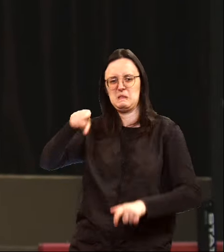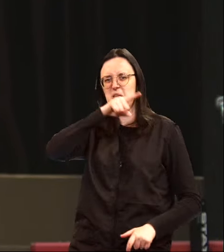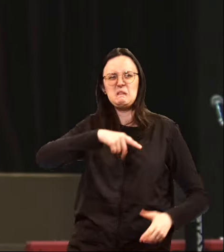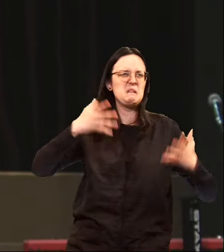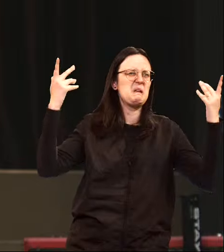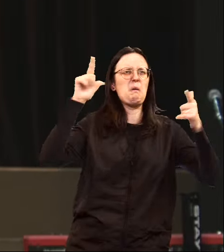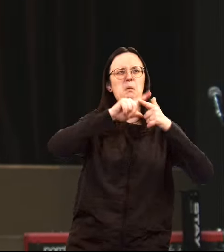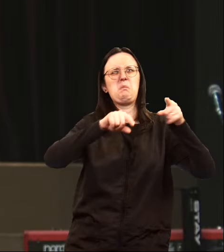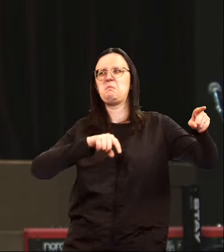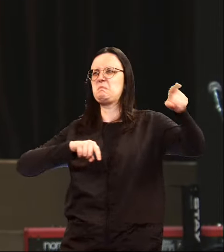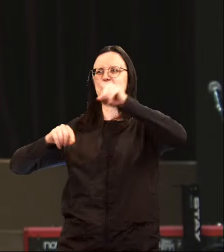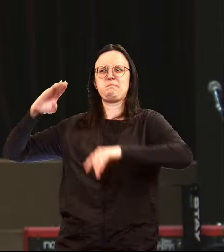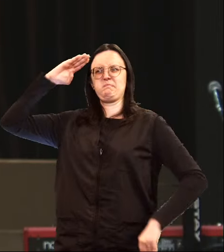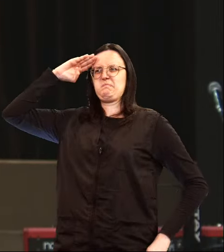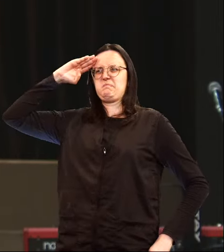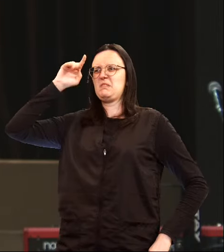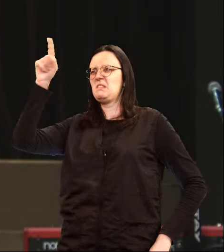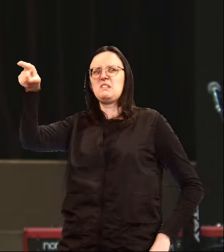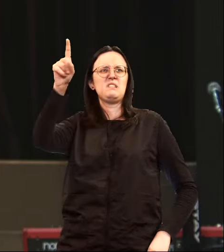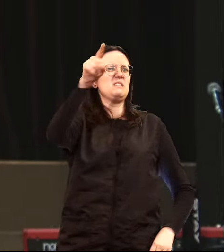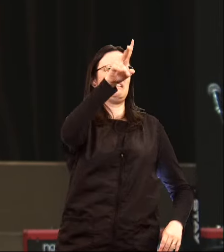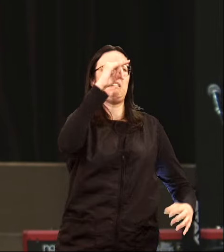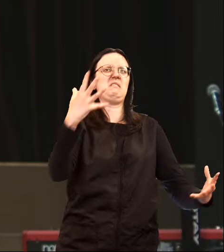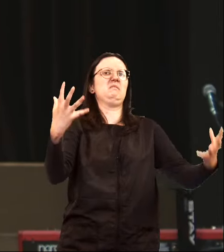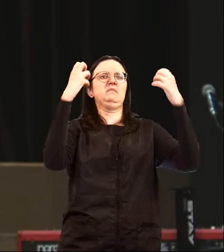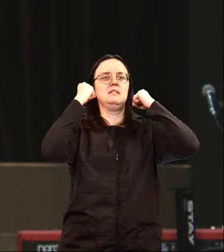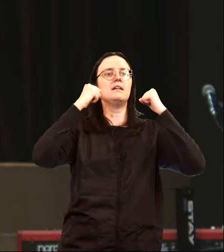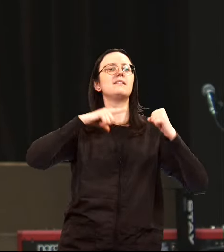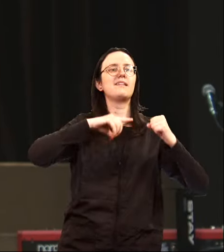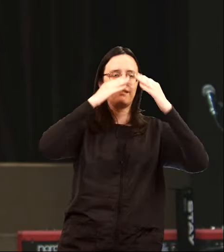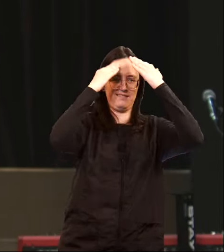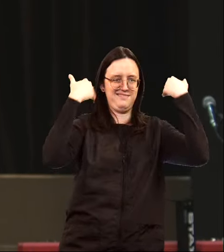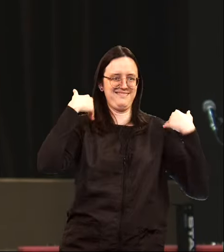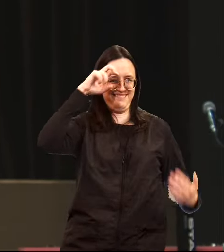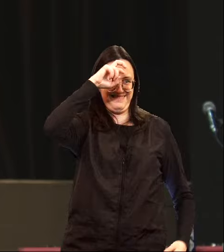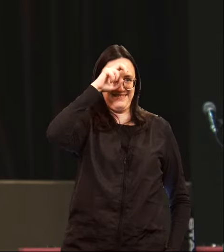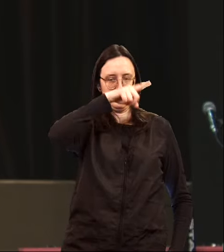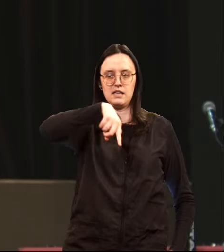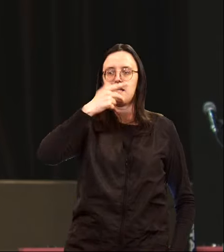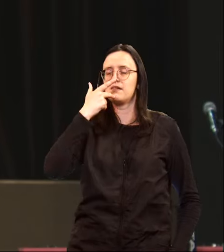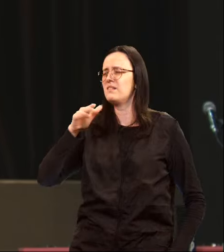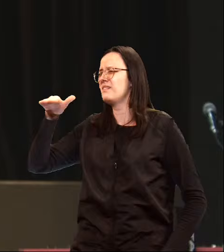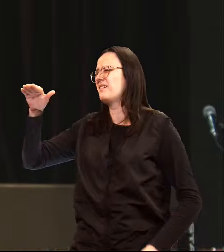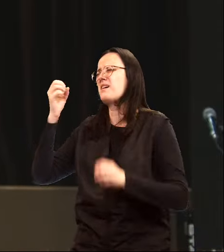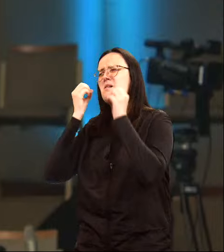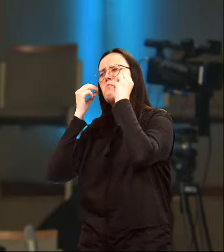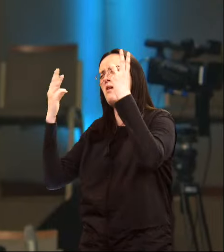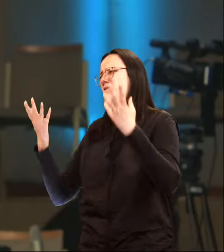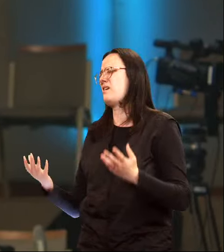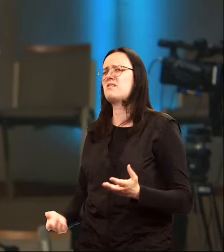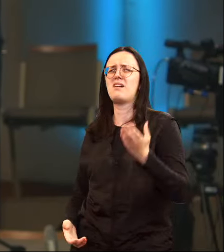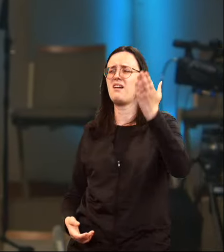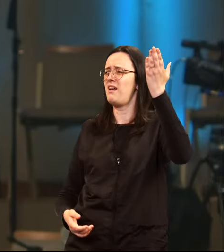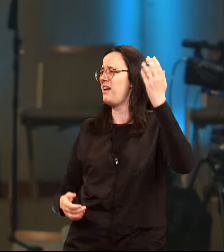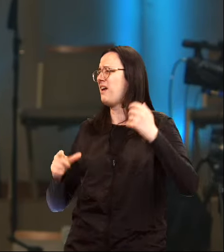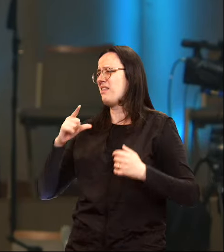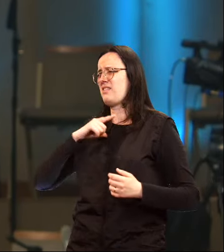pelos exércitos, né, dos egípcios. Eles falam assim para Moisés: não tinha